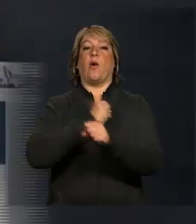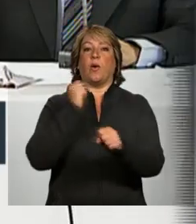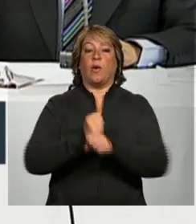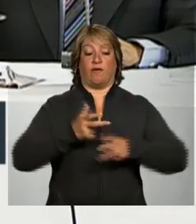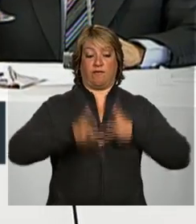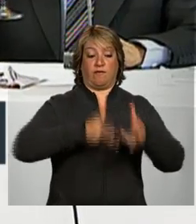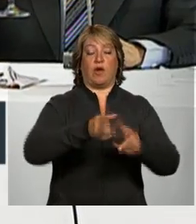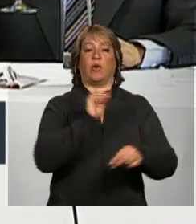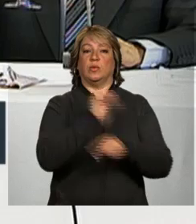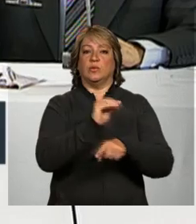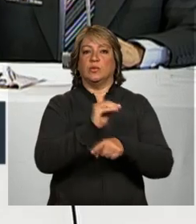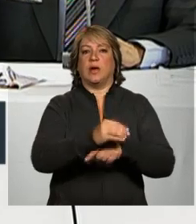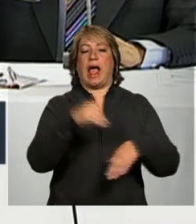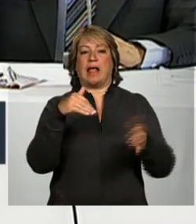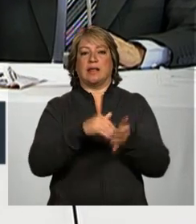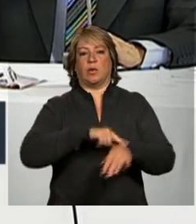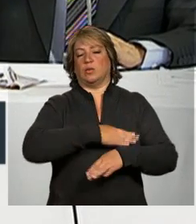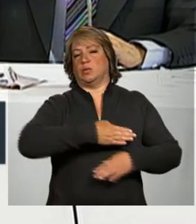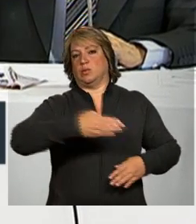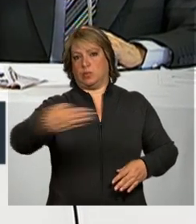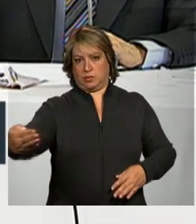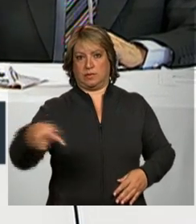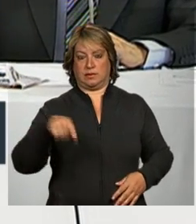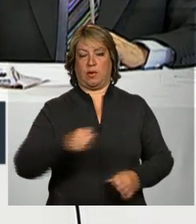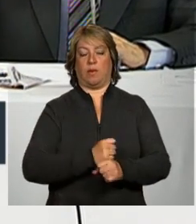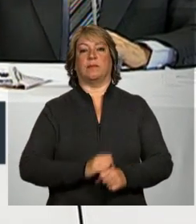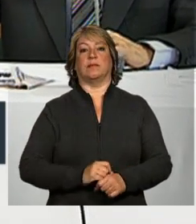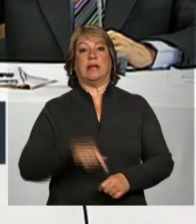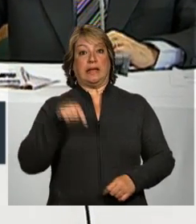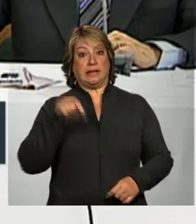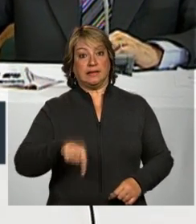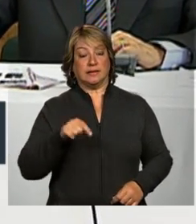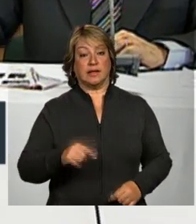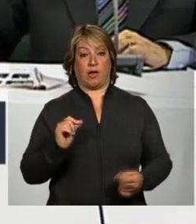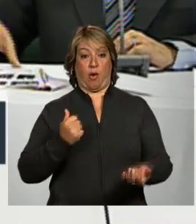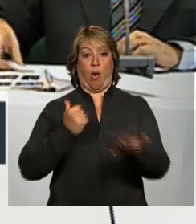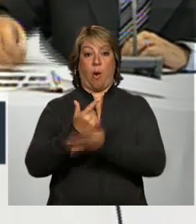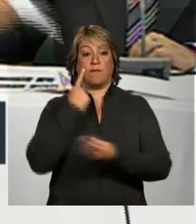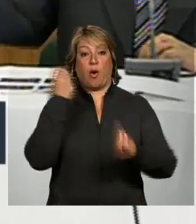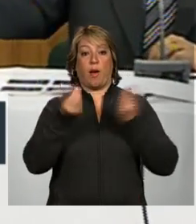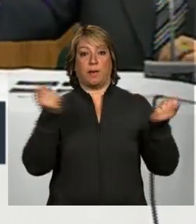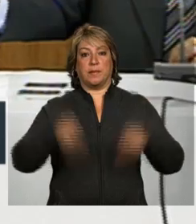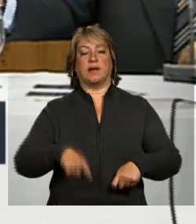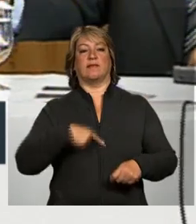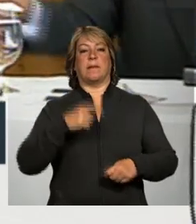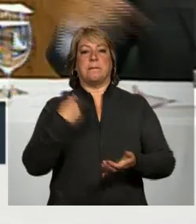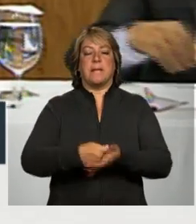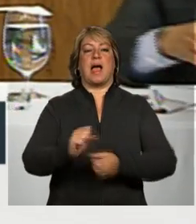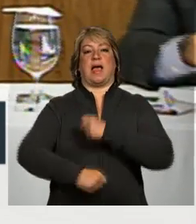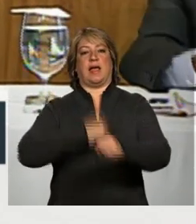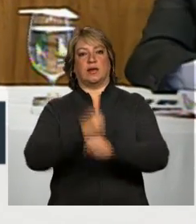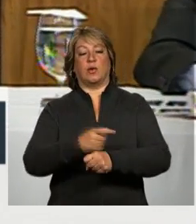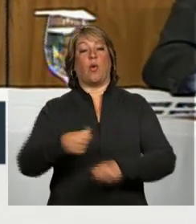manter essas ferrovias ao longo do prazo de concessão Man a compra de capacidade vai ser um pagamento anual que você faz e e o que o